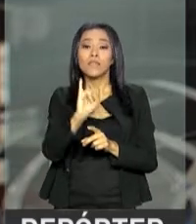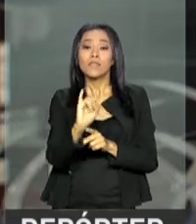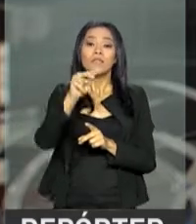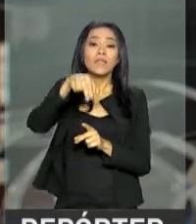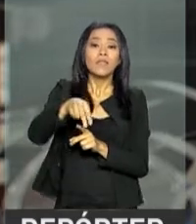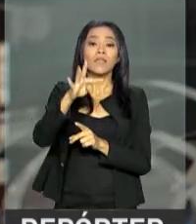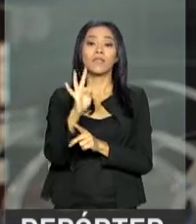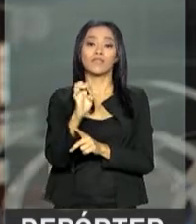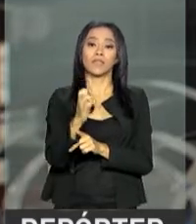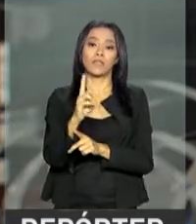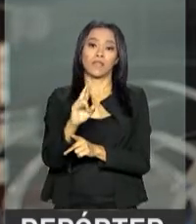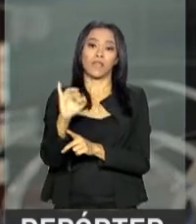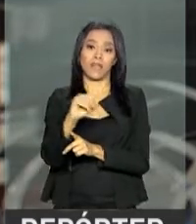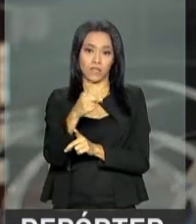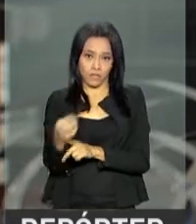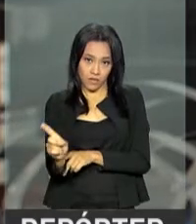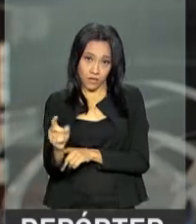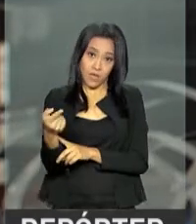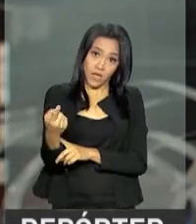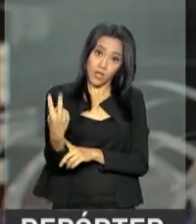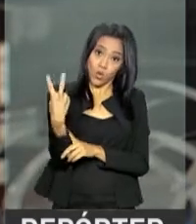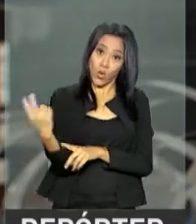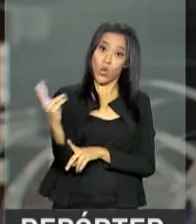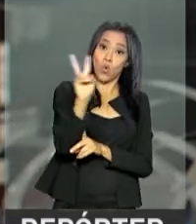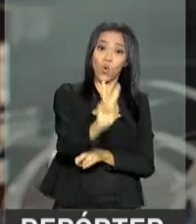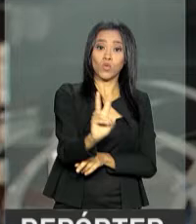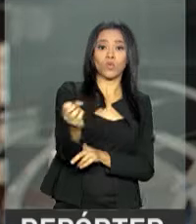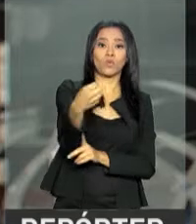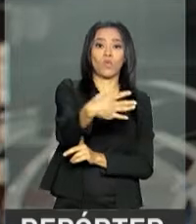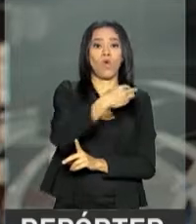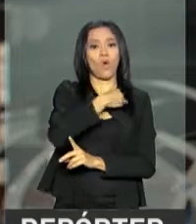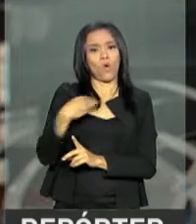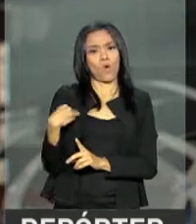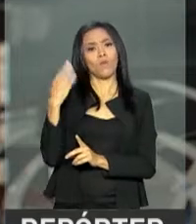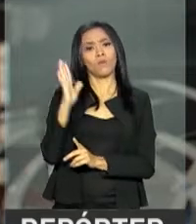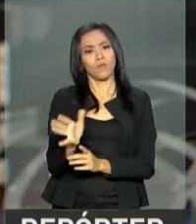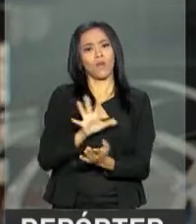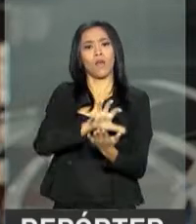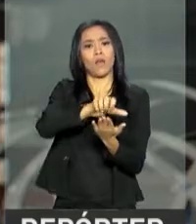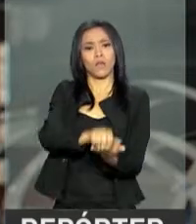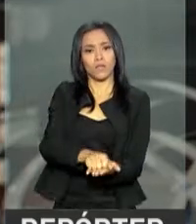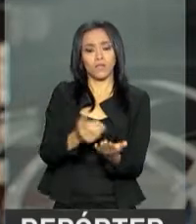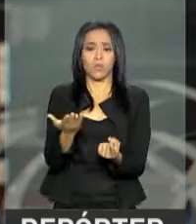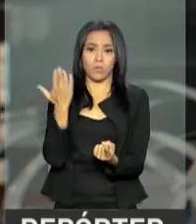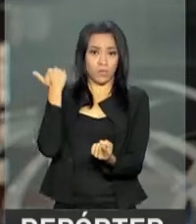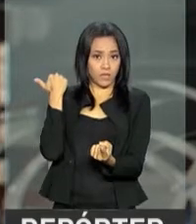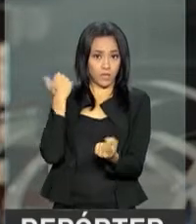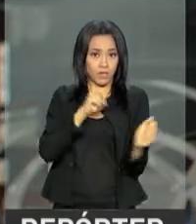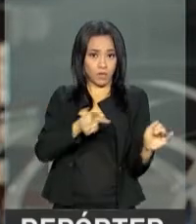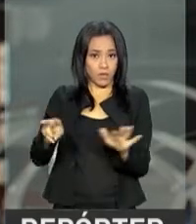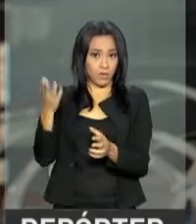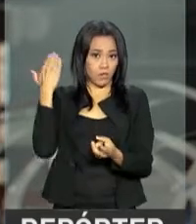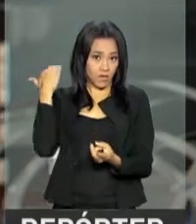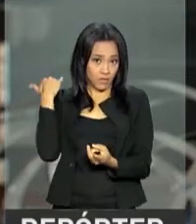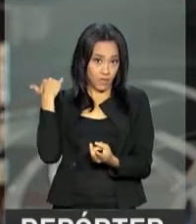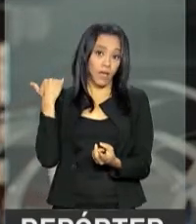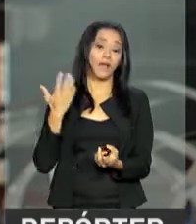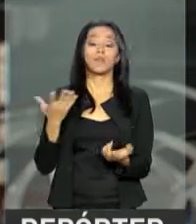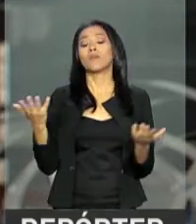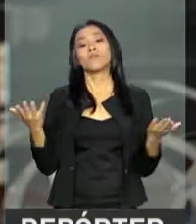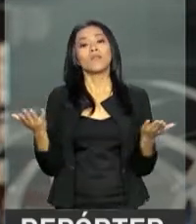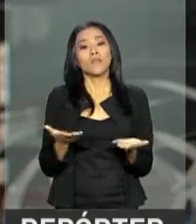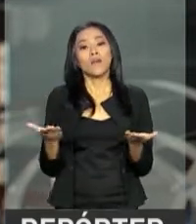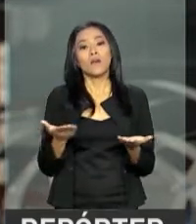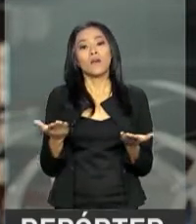desses, dois novos ministros já assumiram os cargos na semana passada. Gilberto Ock deixou a presidência da Caixa